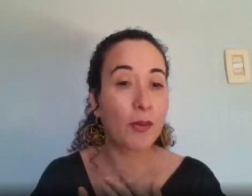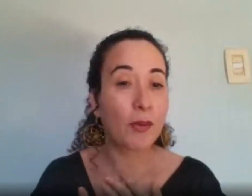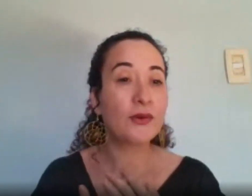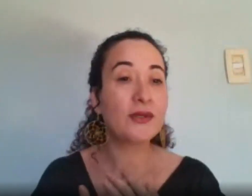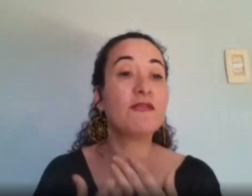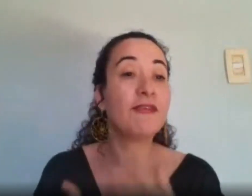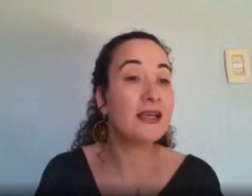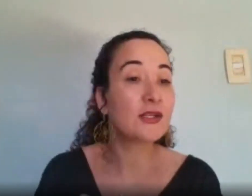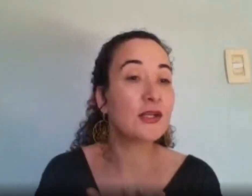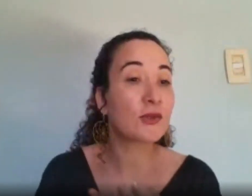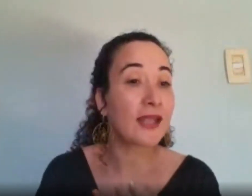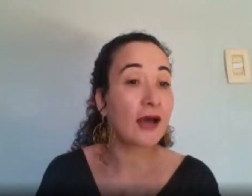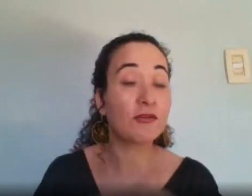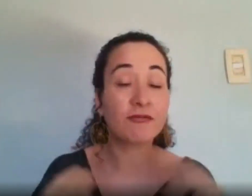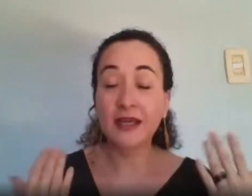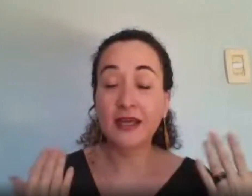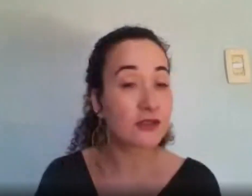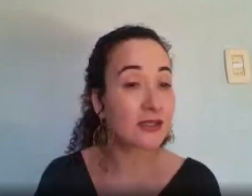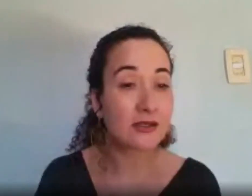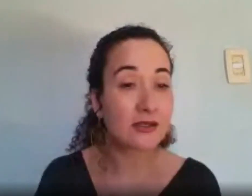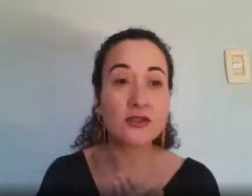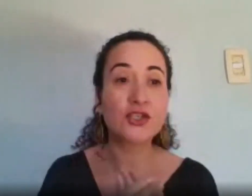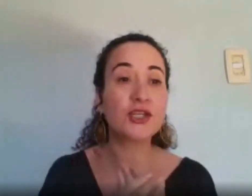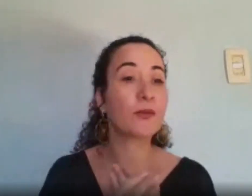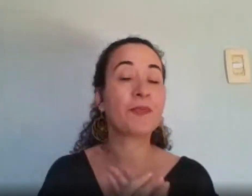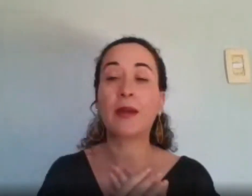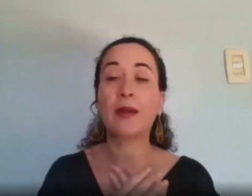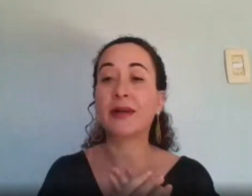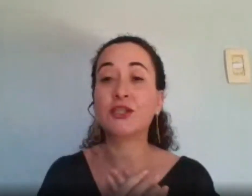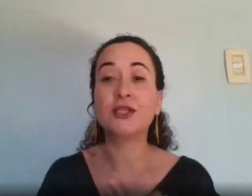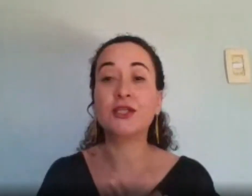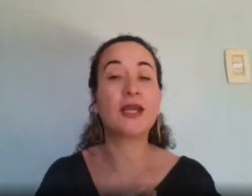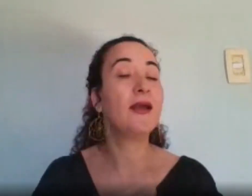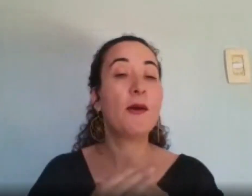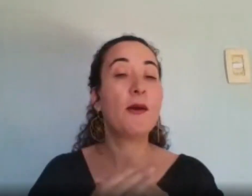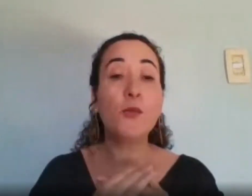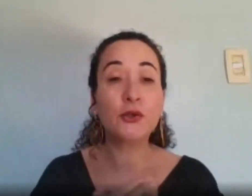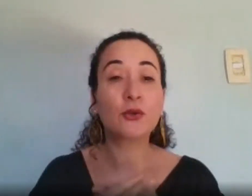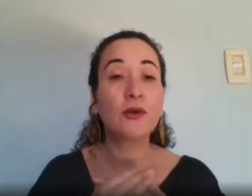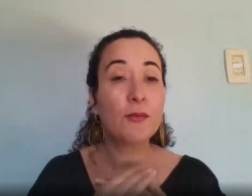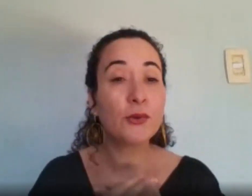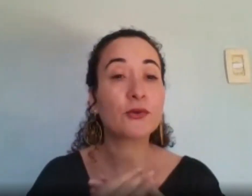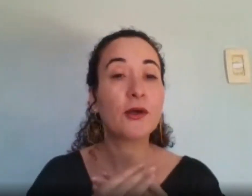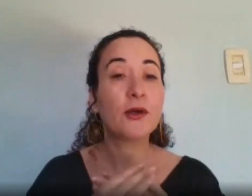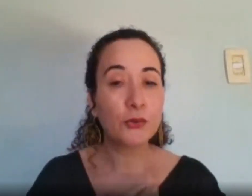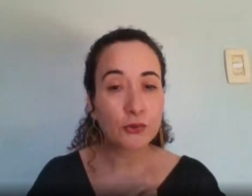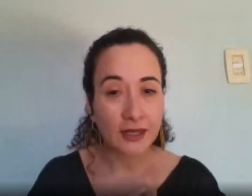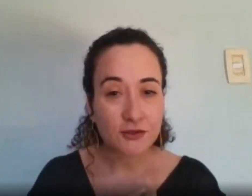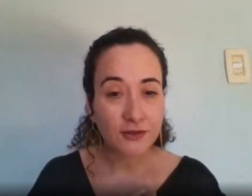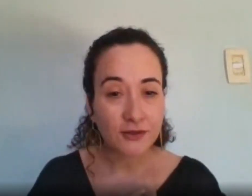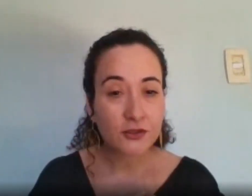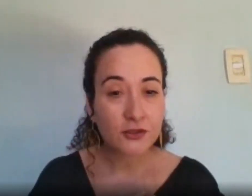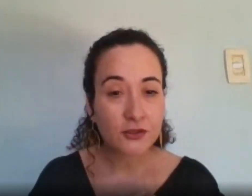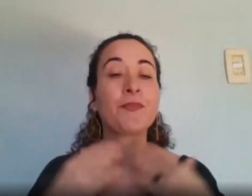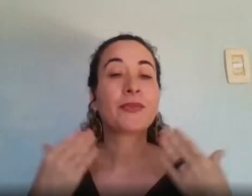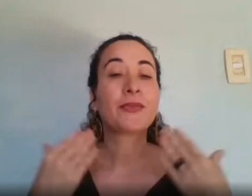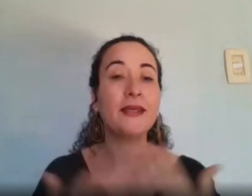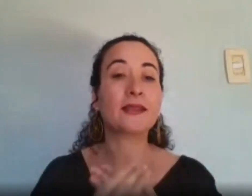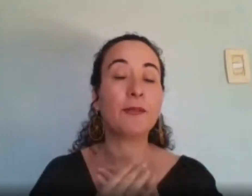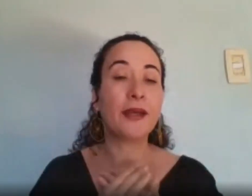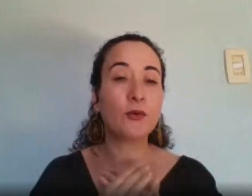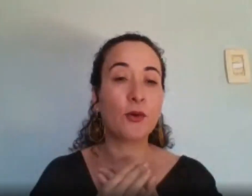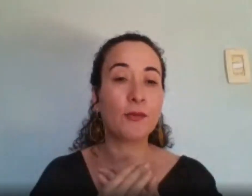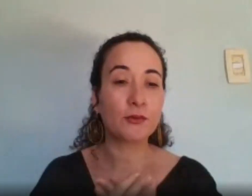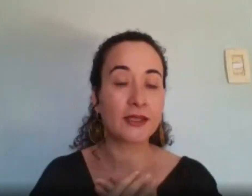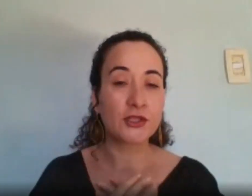professor e que acompanhou isso e vê esse resultado e vê que vocês não desistiram, para a gente é muito, muito, muito gratificante. E